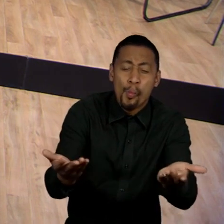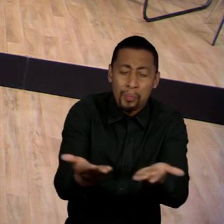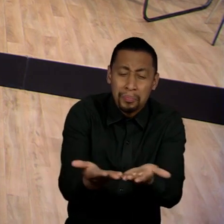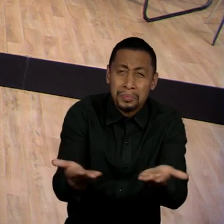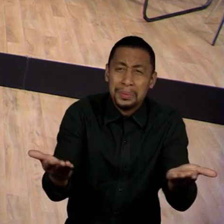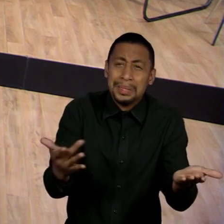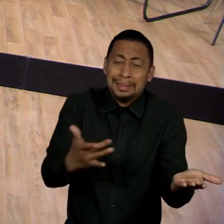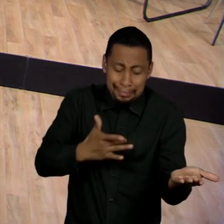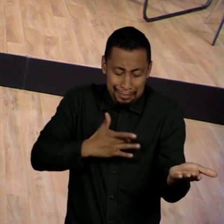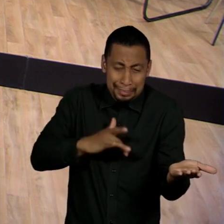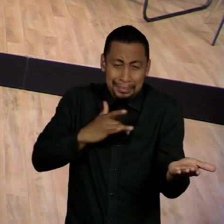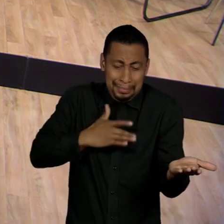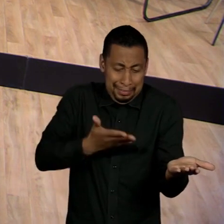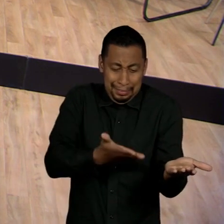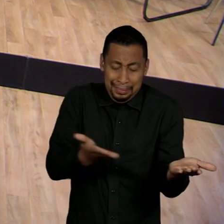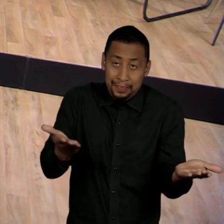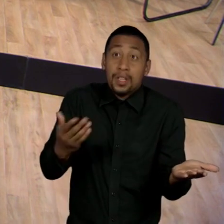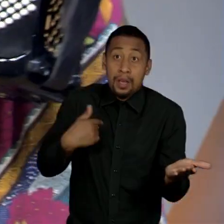judiação? Eu